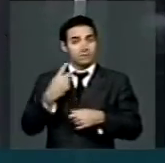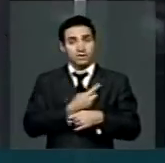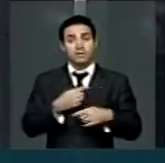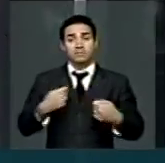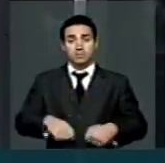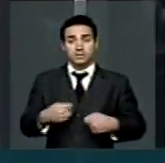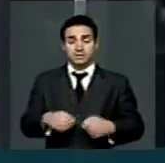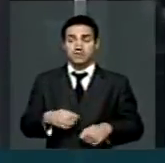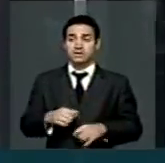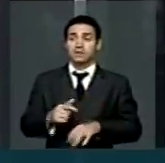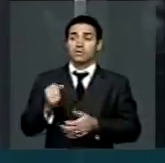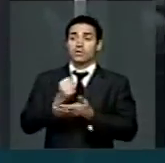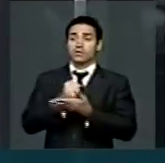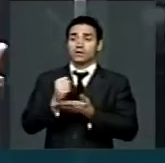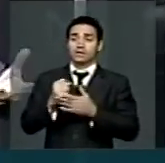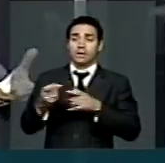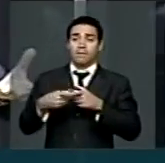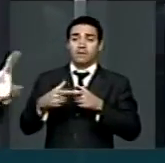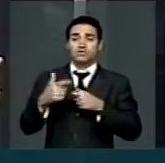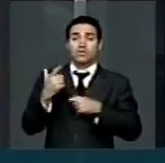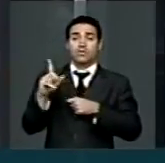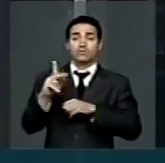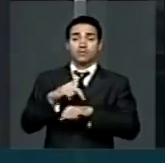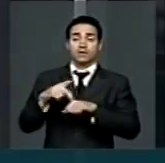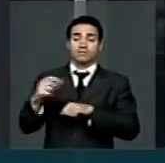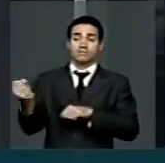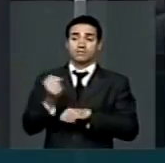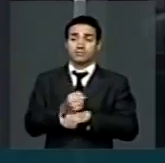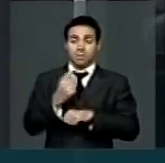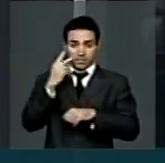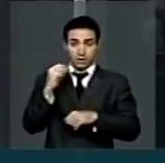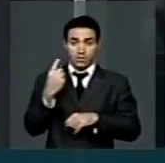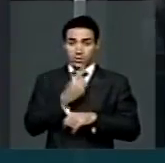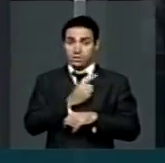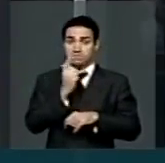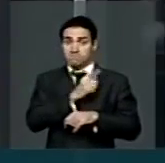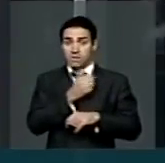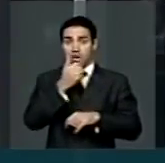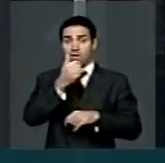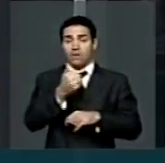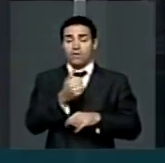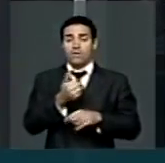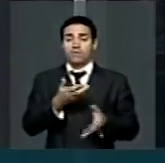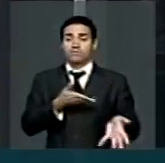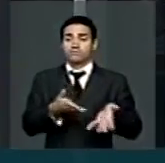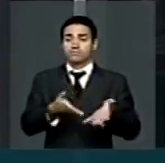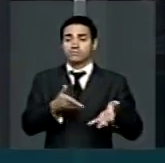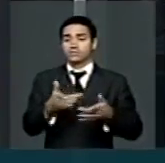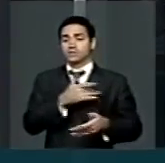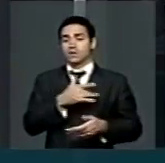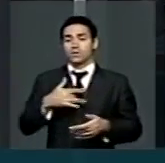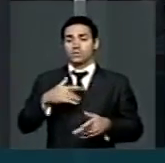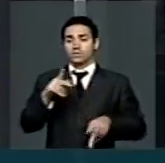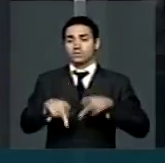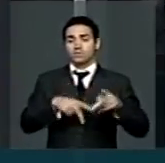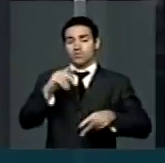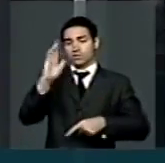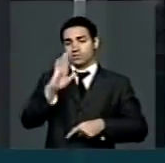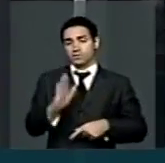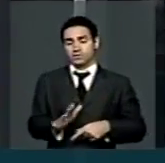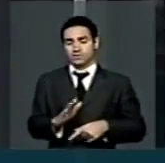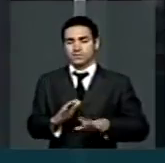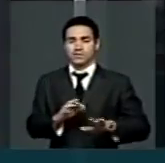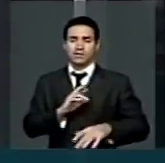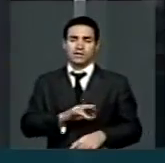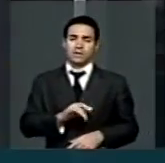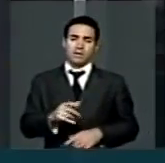trazer médicos estrangeiros para que nós possamos ter uma atenção à saúde da população brasileira. Não se trata de